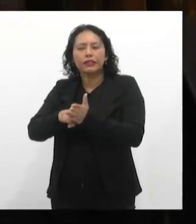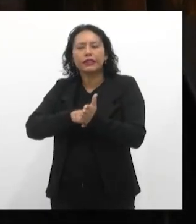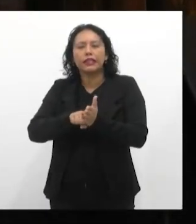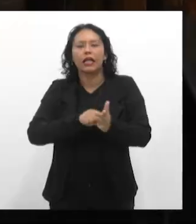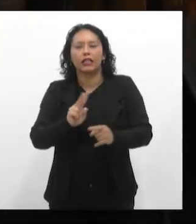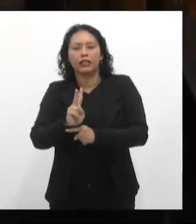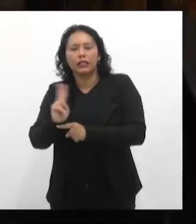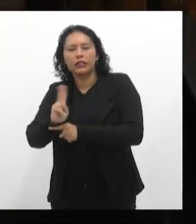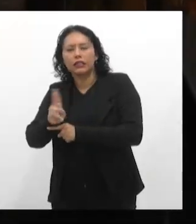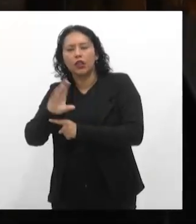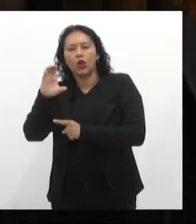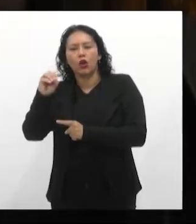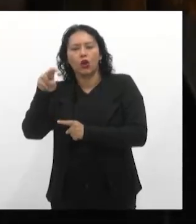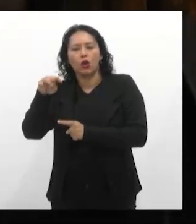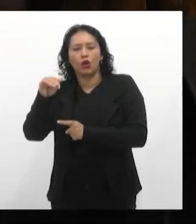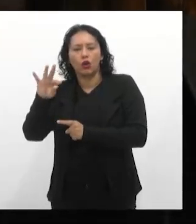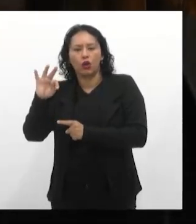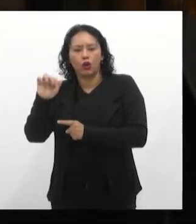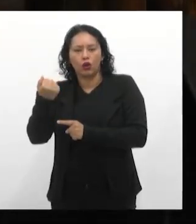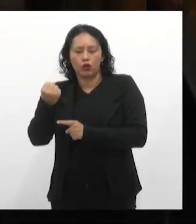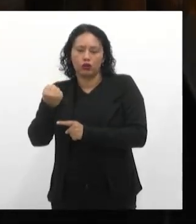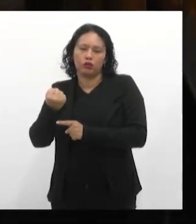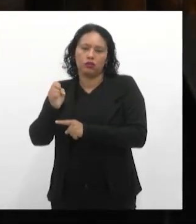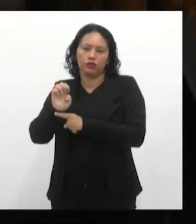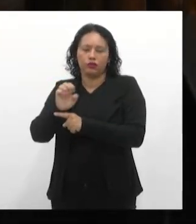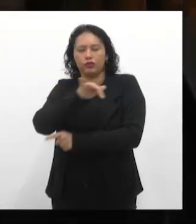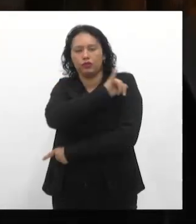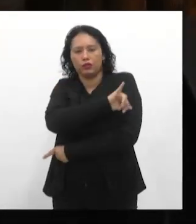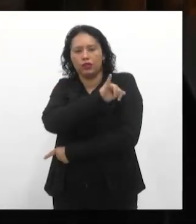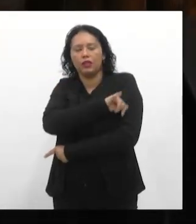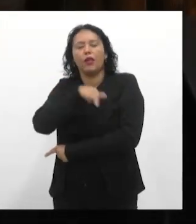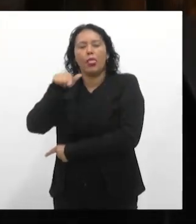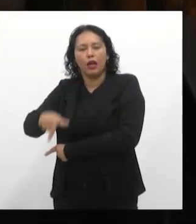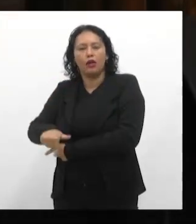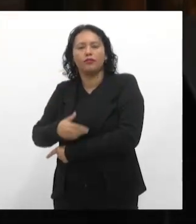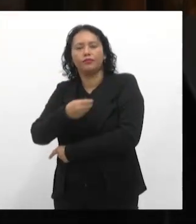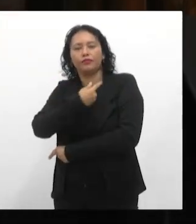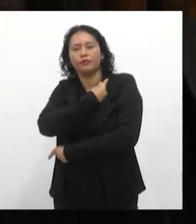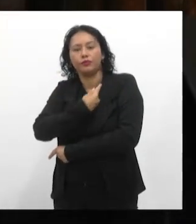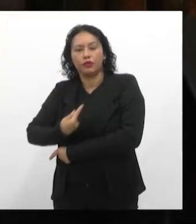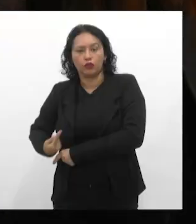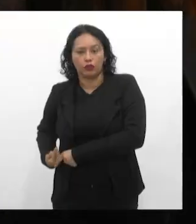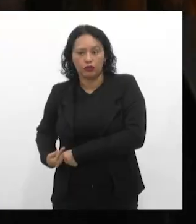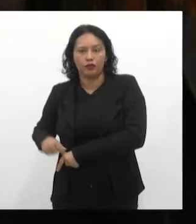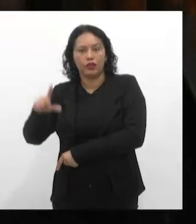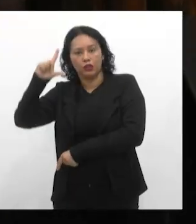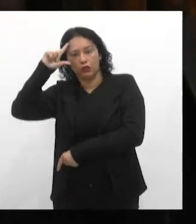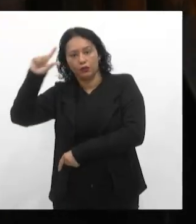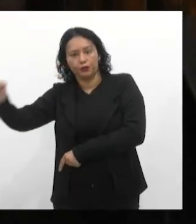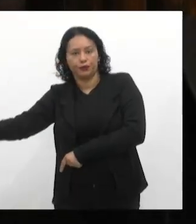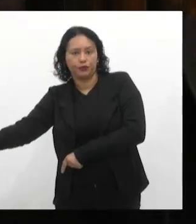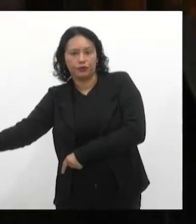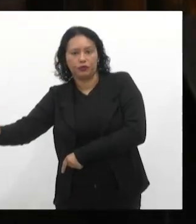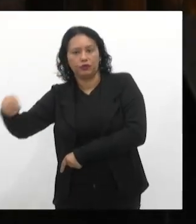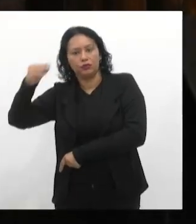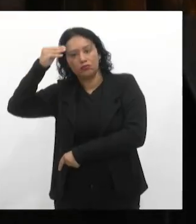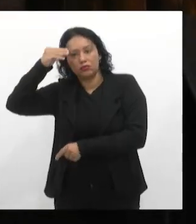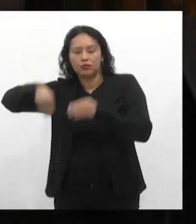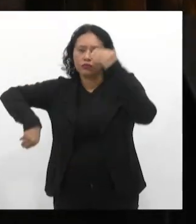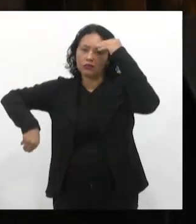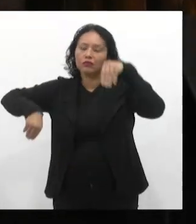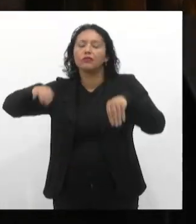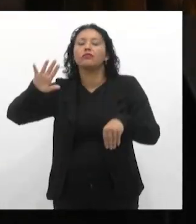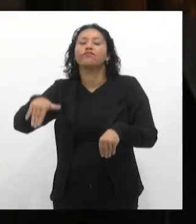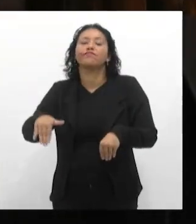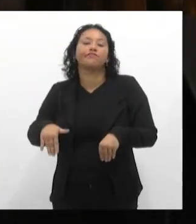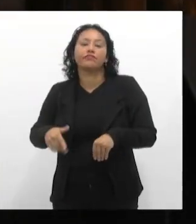o ex-governador que renunciou covardemente, que foi cassado e está inelegível por 8 anos, deixou de investir